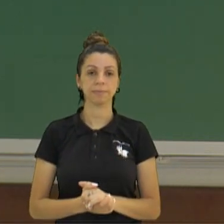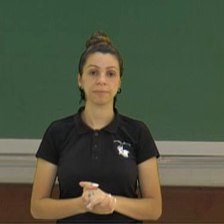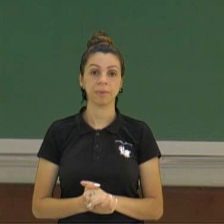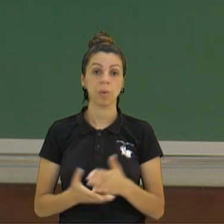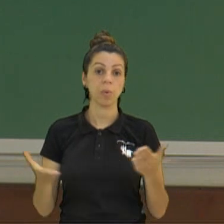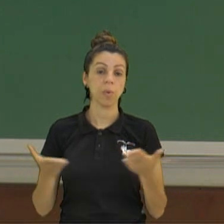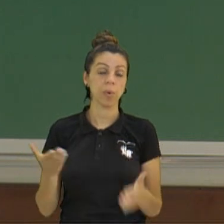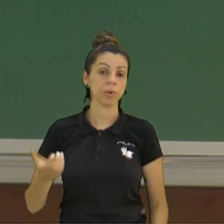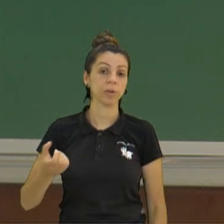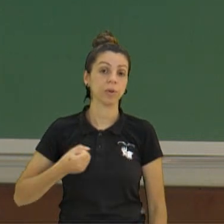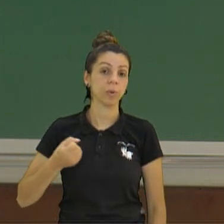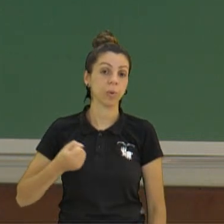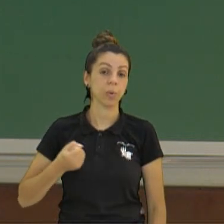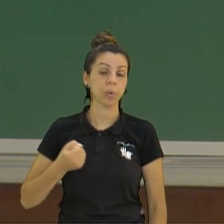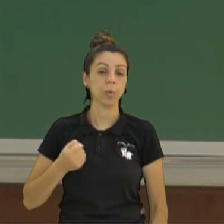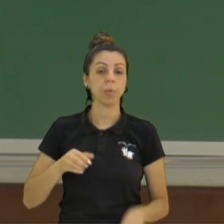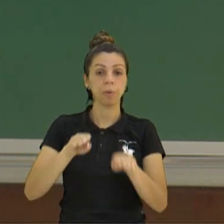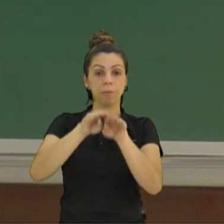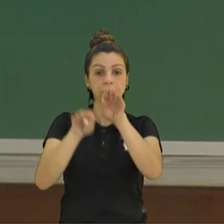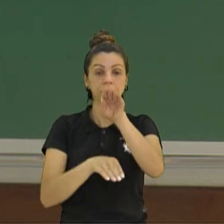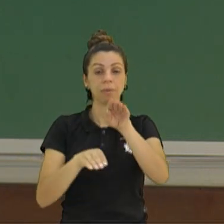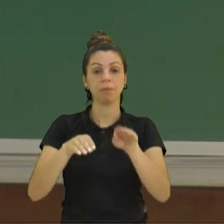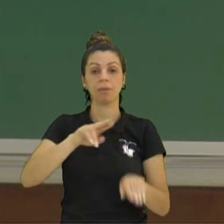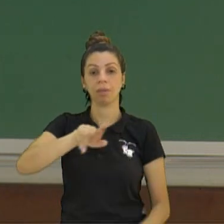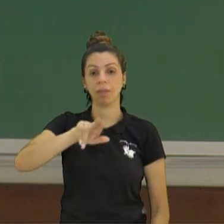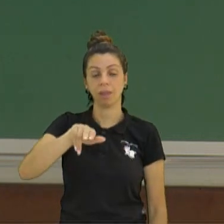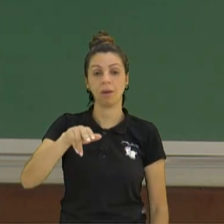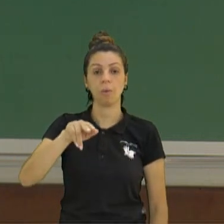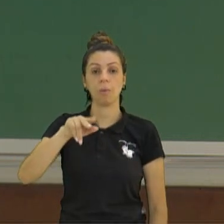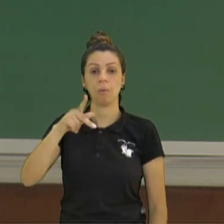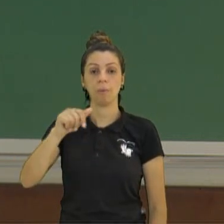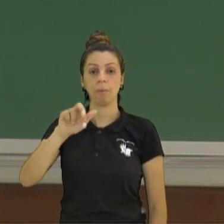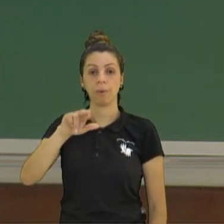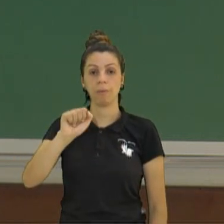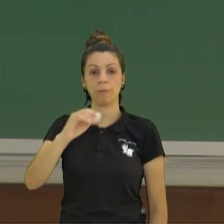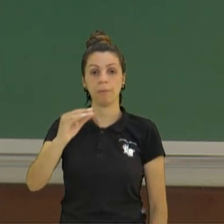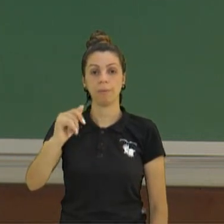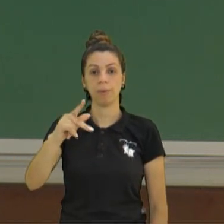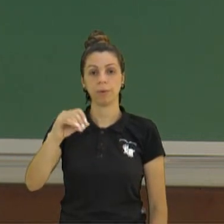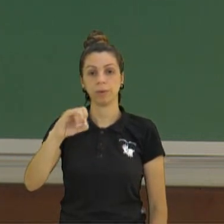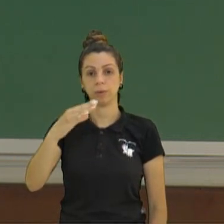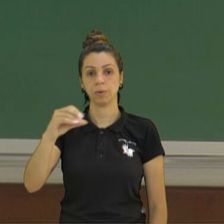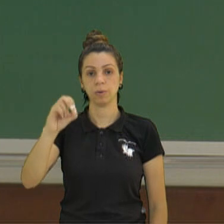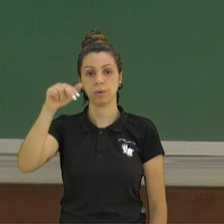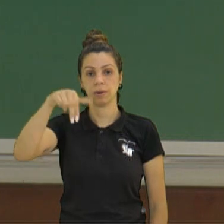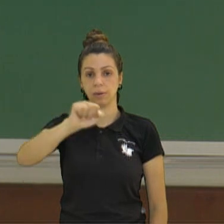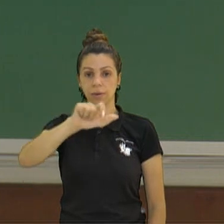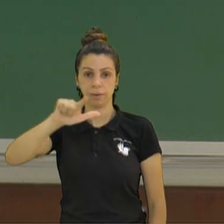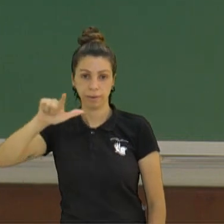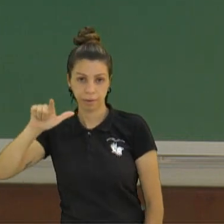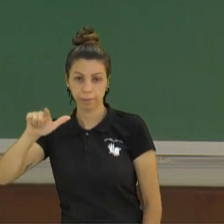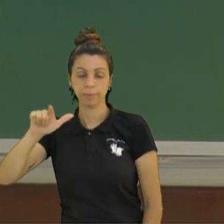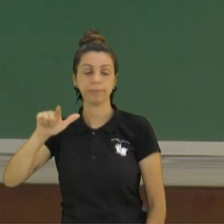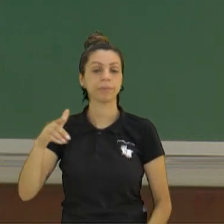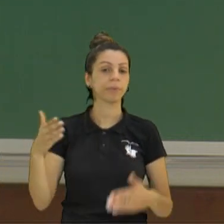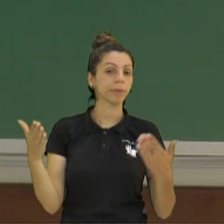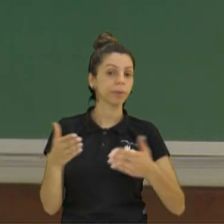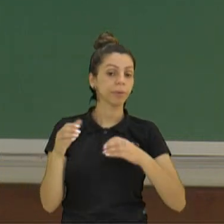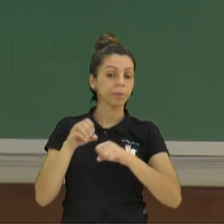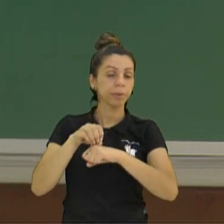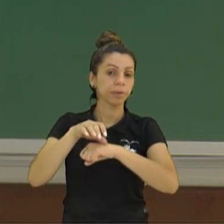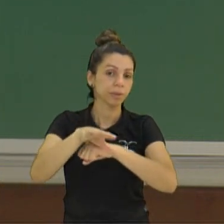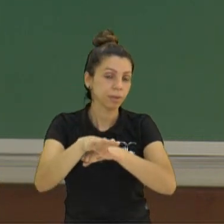Hoje nós vamos falar de grandezas não proporcionais. Eu preferi não dar nenhuma dica agora para a gente já começar falando do que são